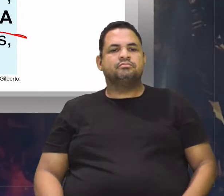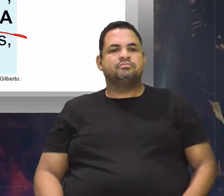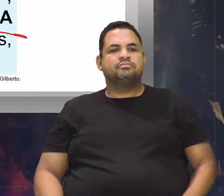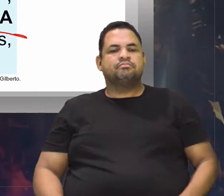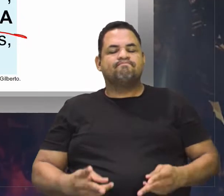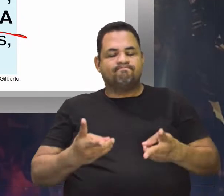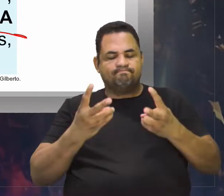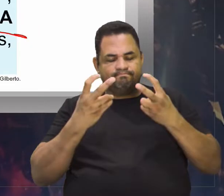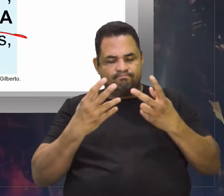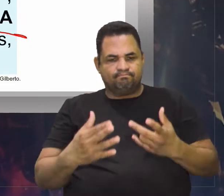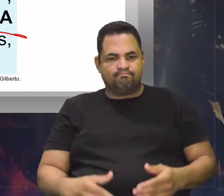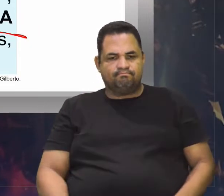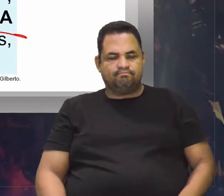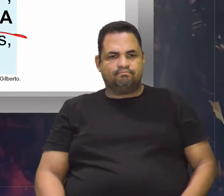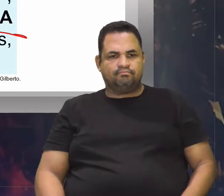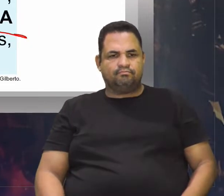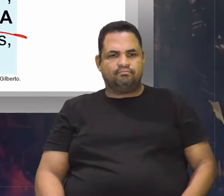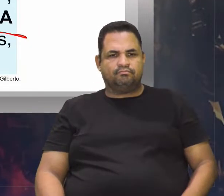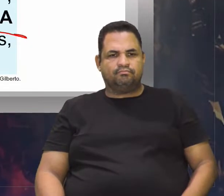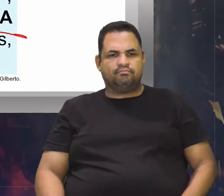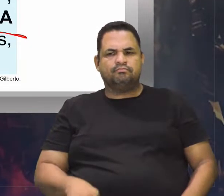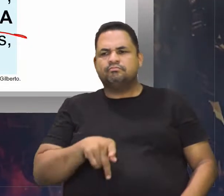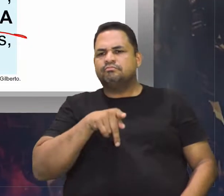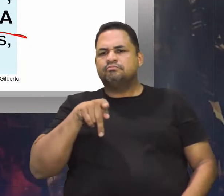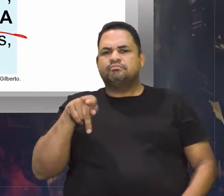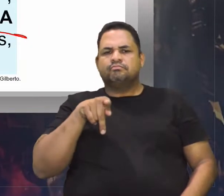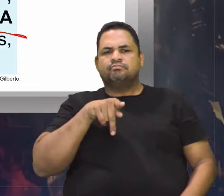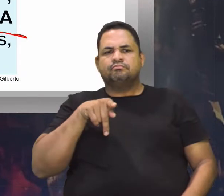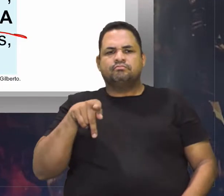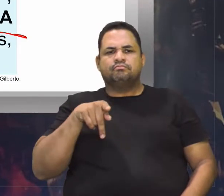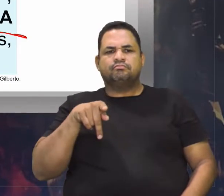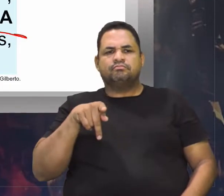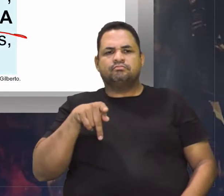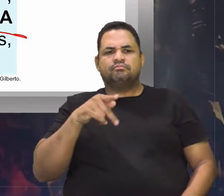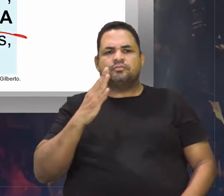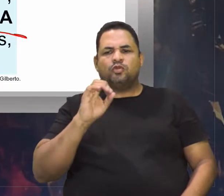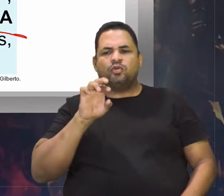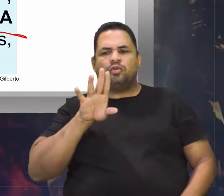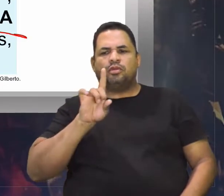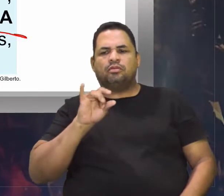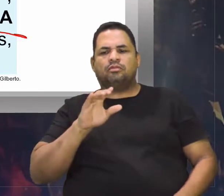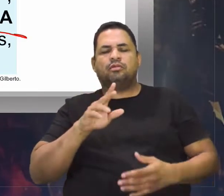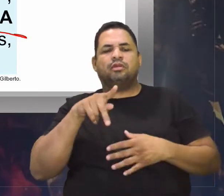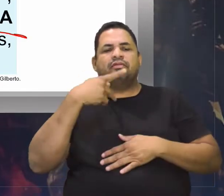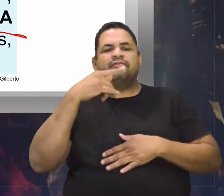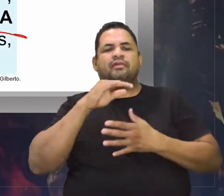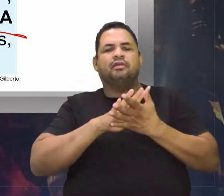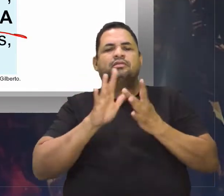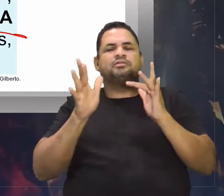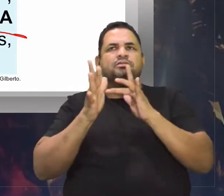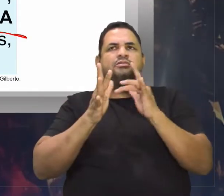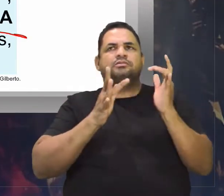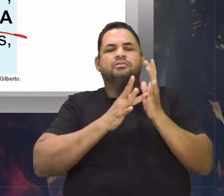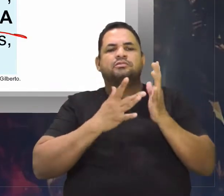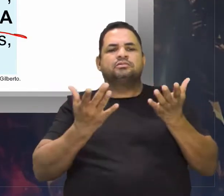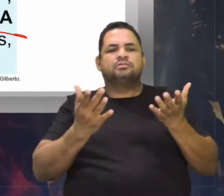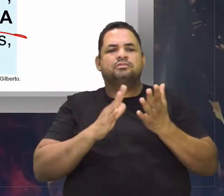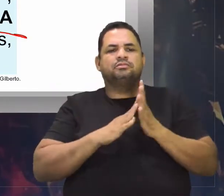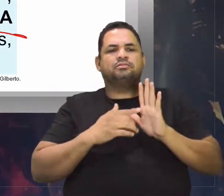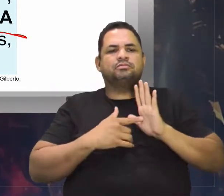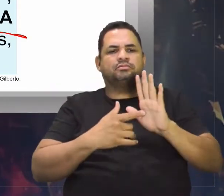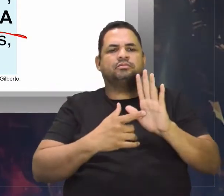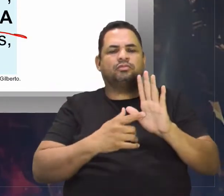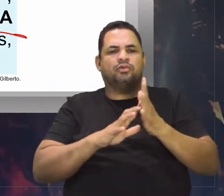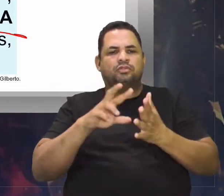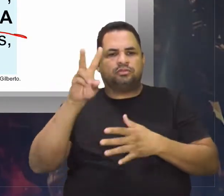Percebo isso. Aí, professor, o Corão, o que ele fala de Jesus Cristo? O interessante é que o Corão, ele traz a história